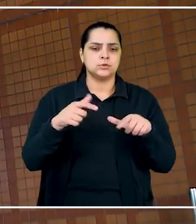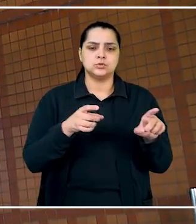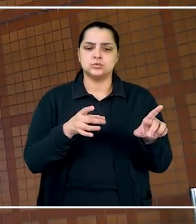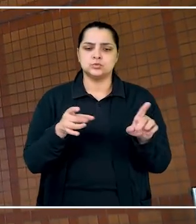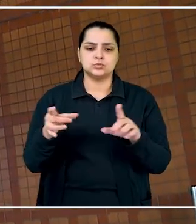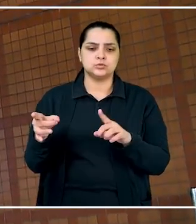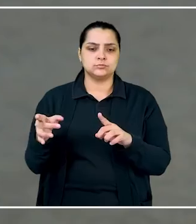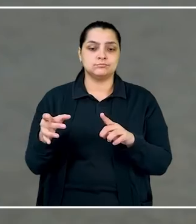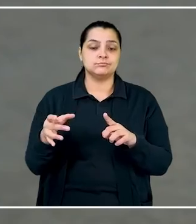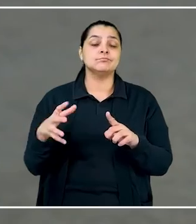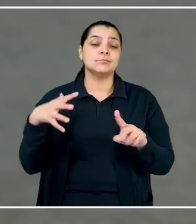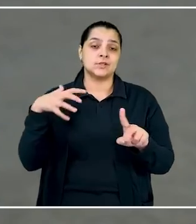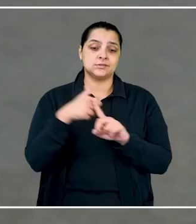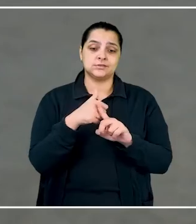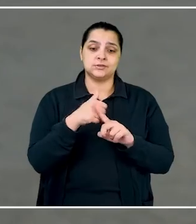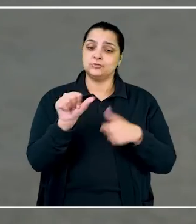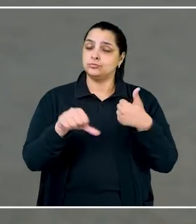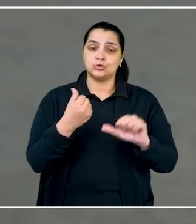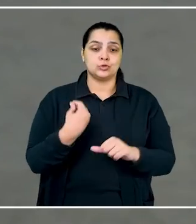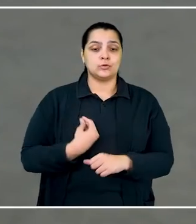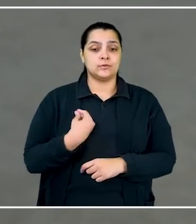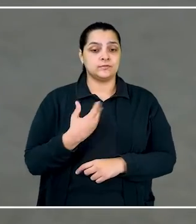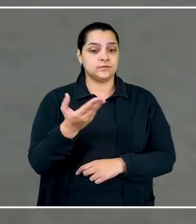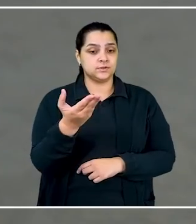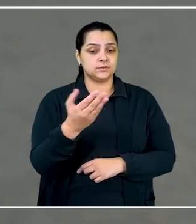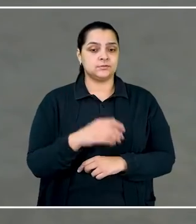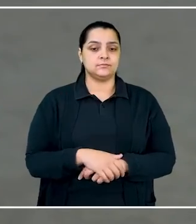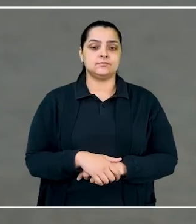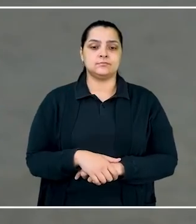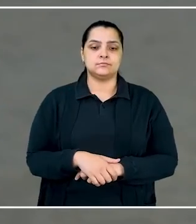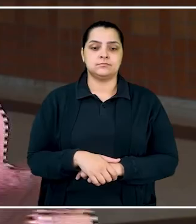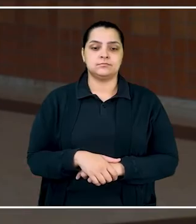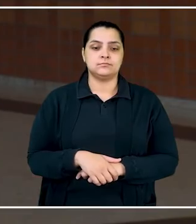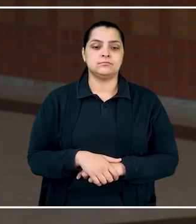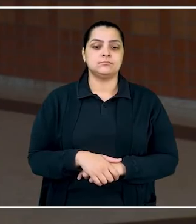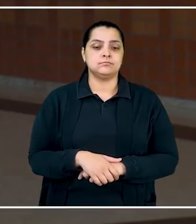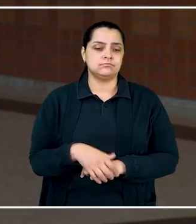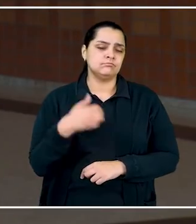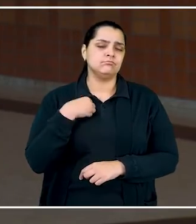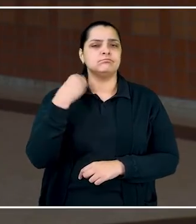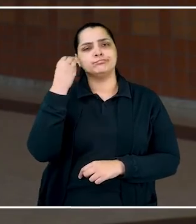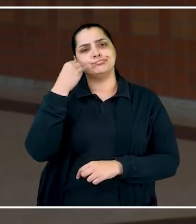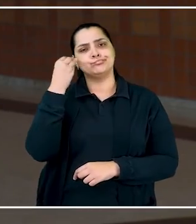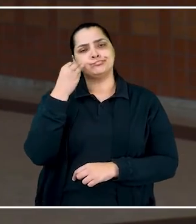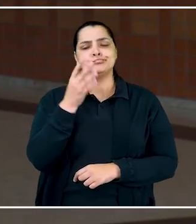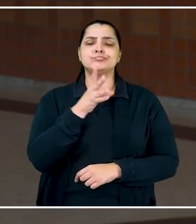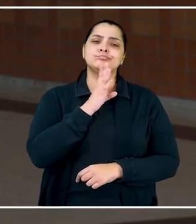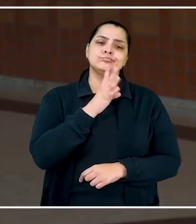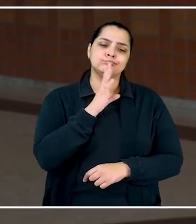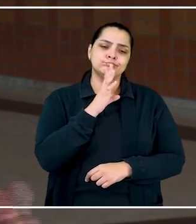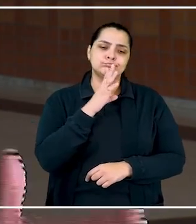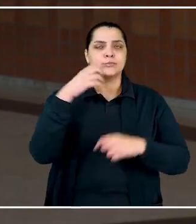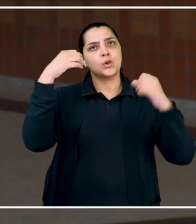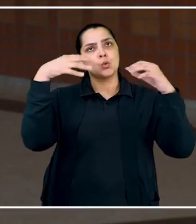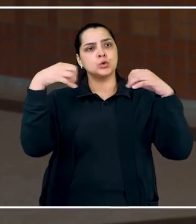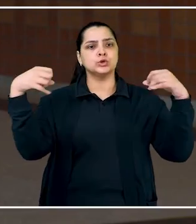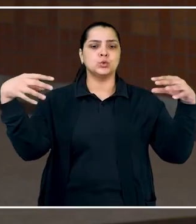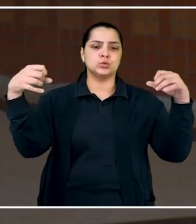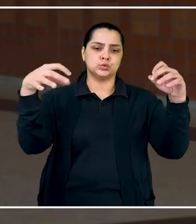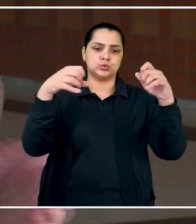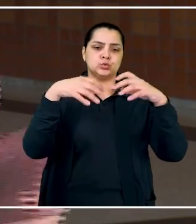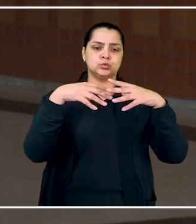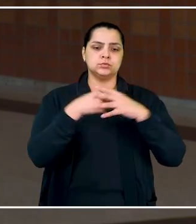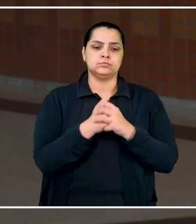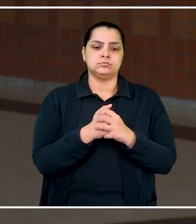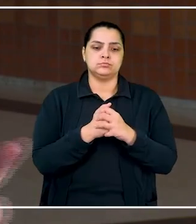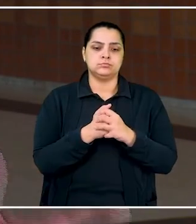tarefas diárias, um acidente mudou a rotina do radialista. Como eu tinha um conhecimento de fazer uma iluminação de estúdio,